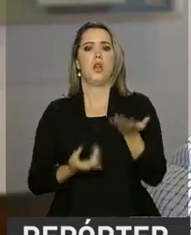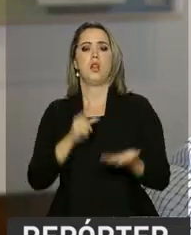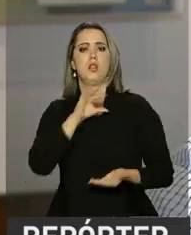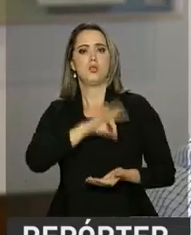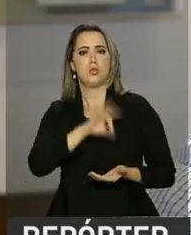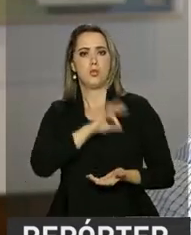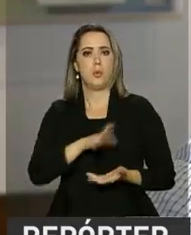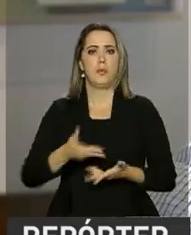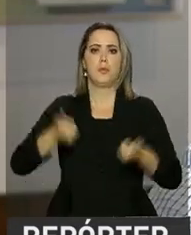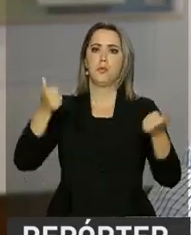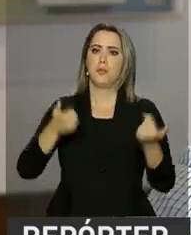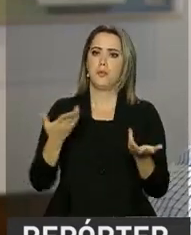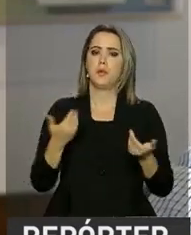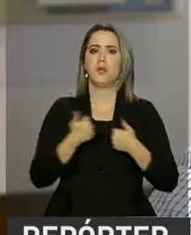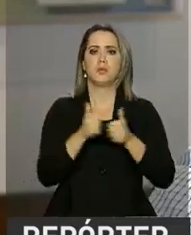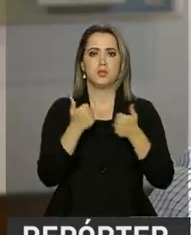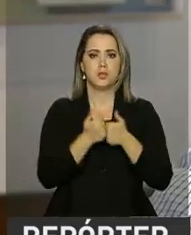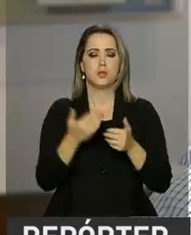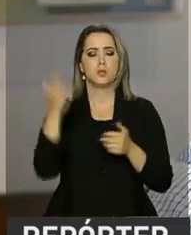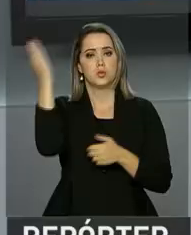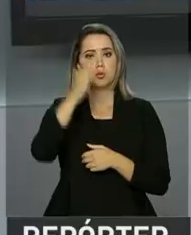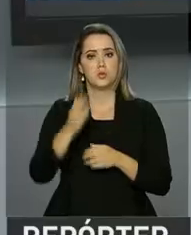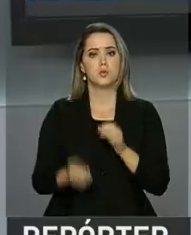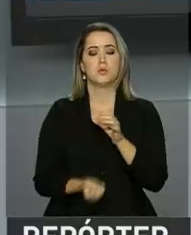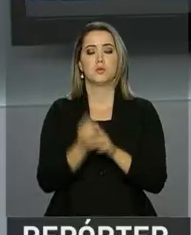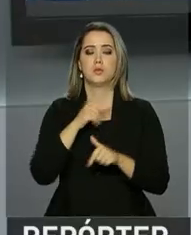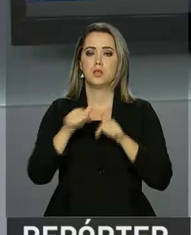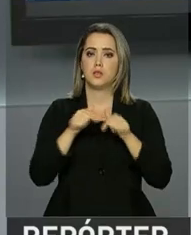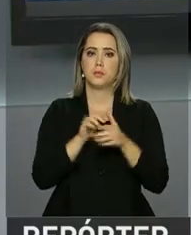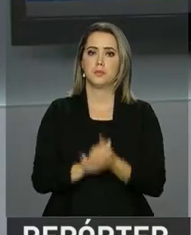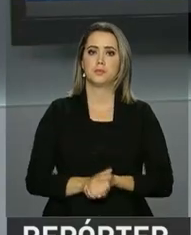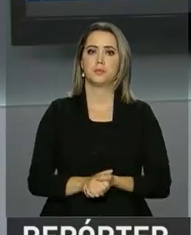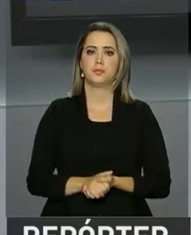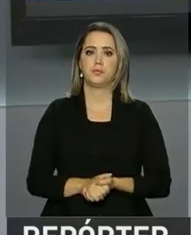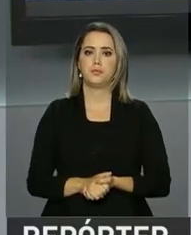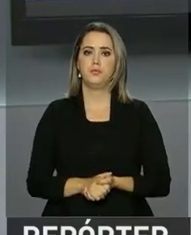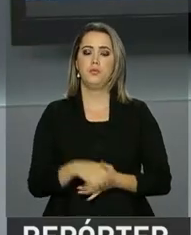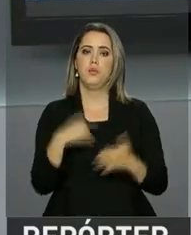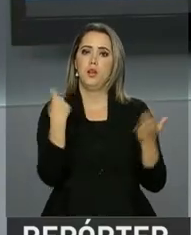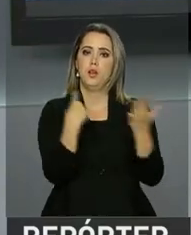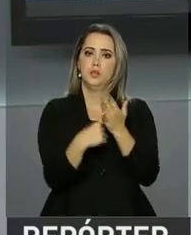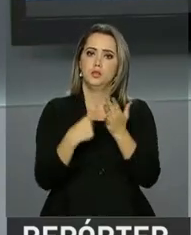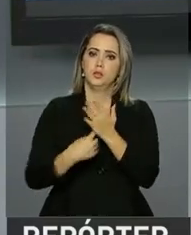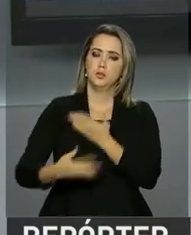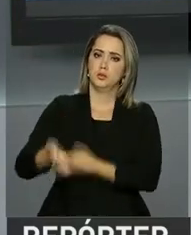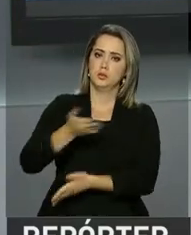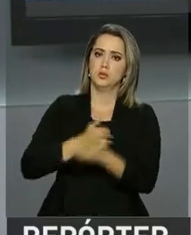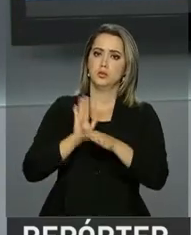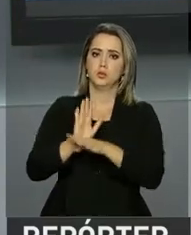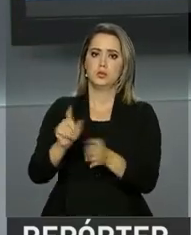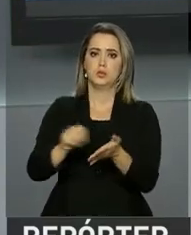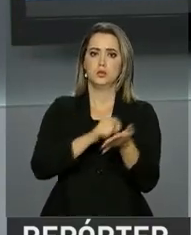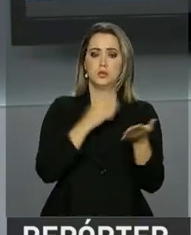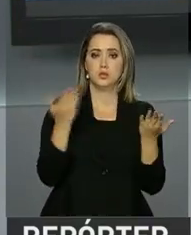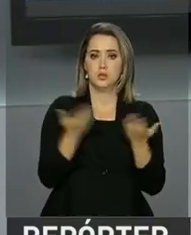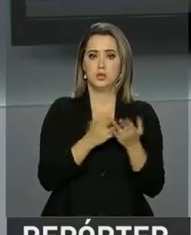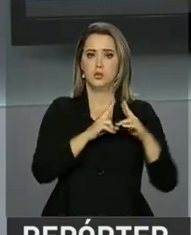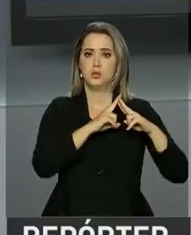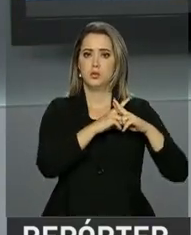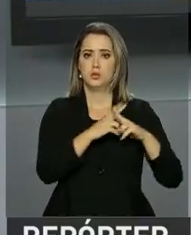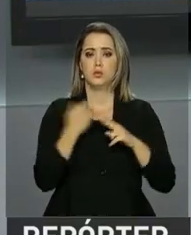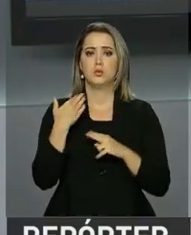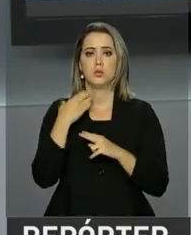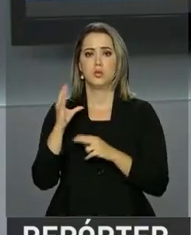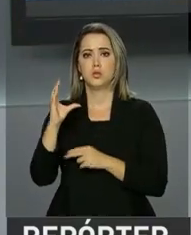infraestrutura do do Brasil e precisamos promover empregos acordo de cooperação assinado hoje entre a caixa e a